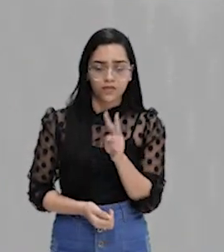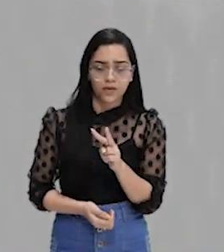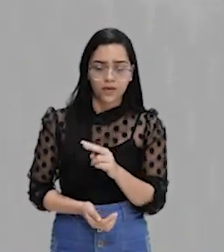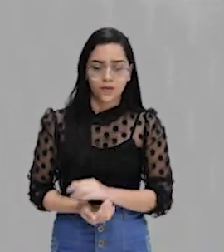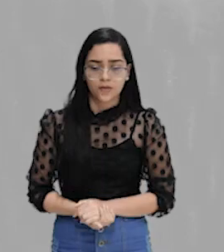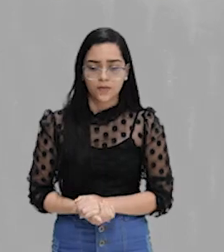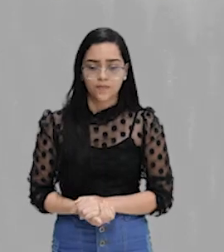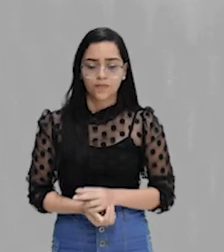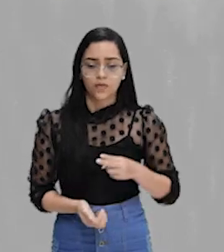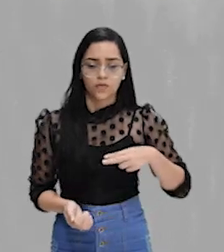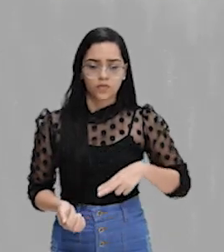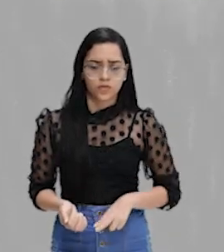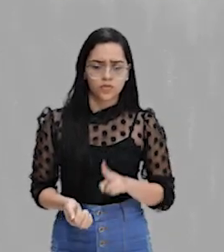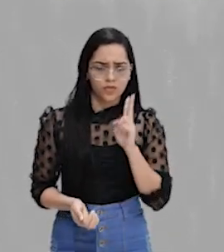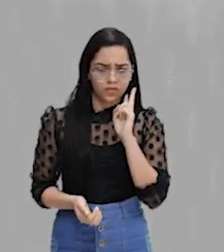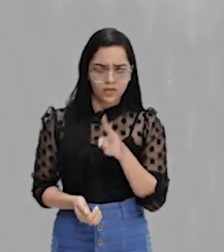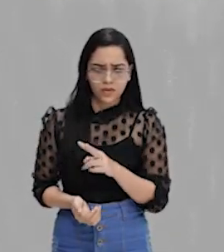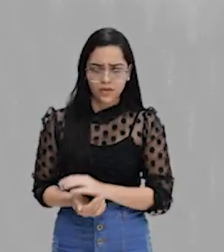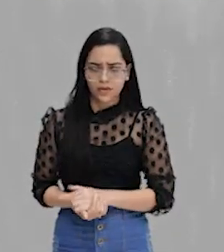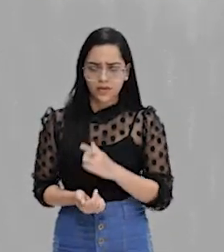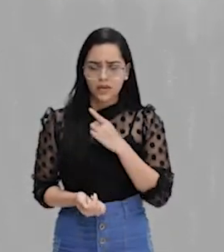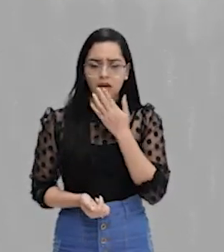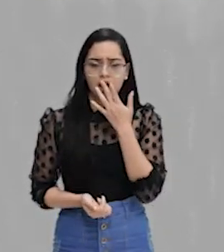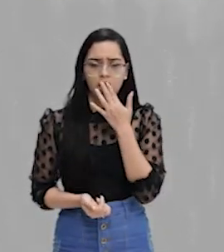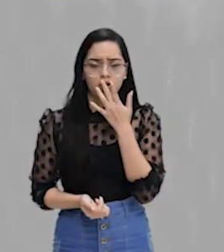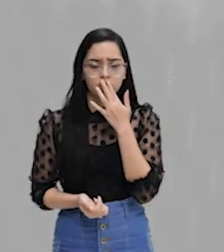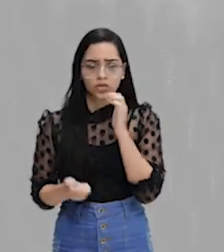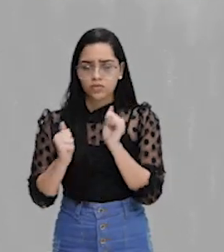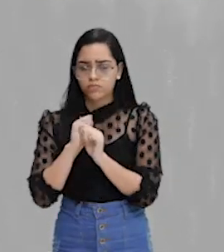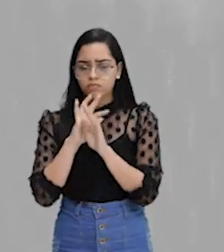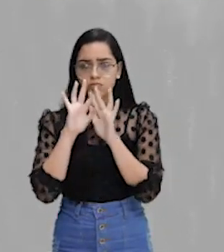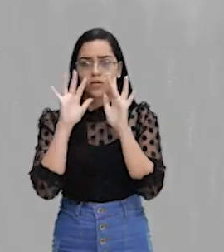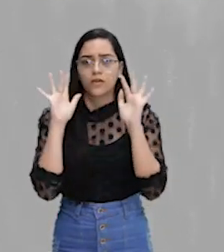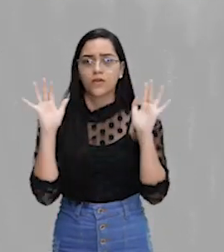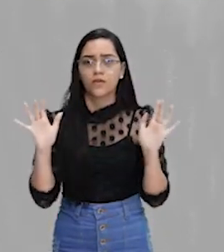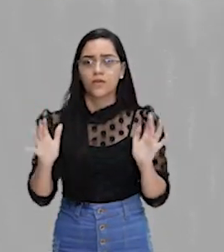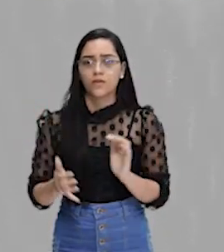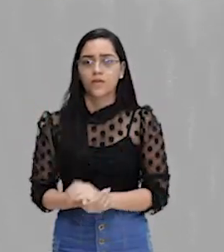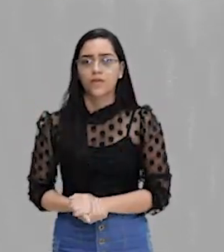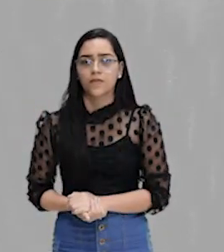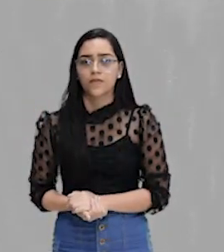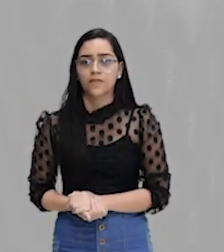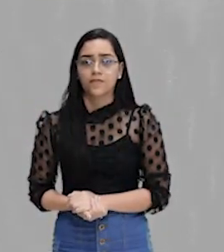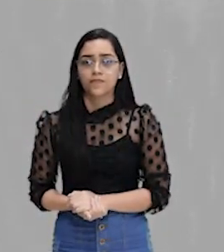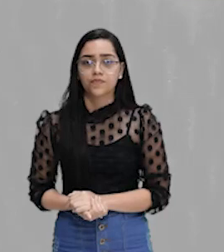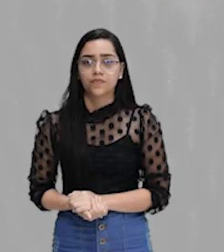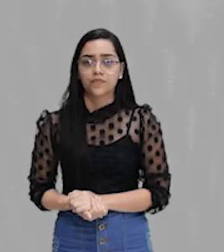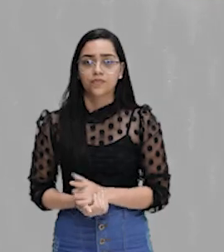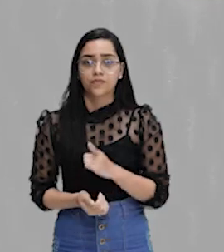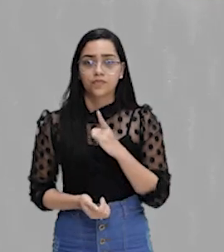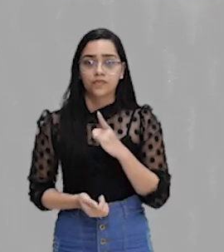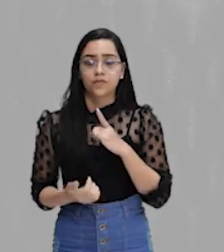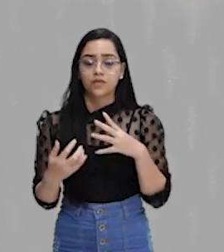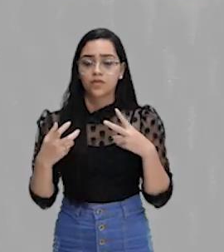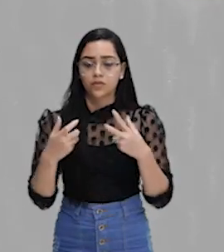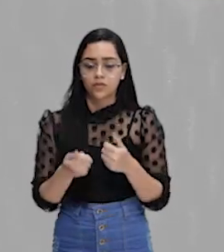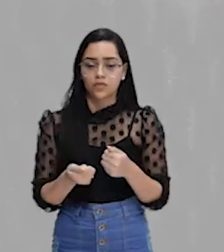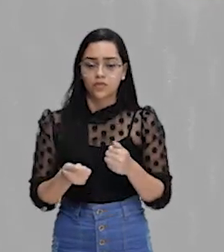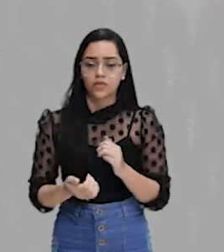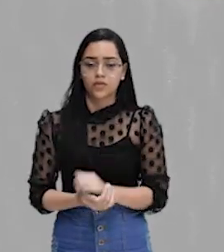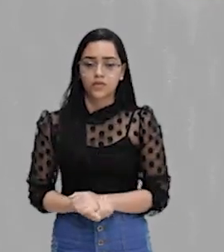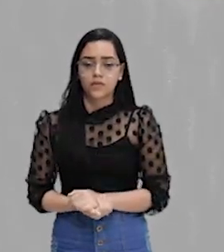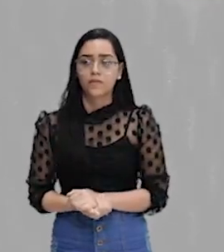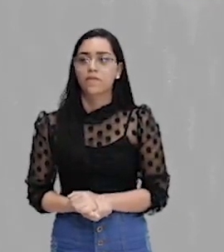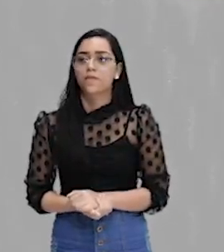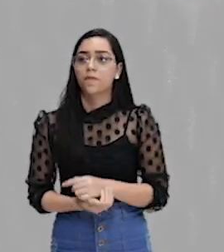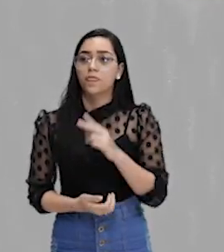olha só o nudismo, né? Olha só as cores vivas, né? As cores vivas presentes nessa obra. Olha